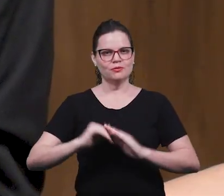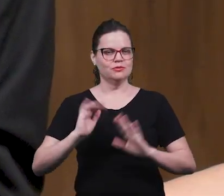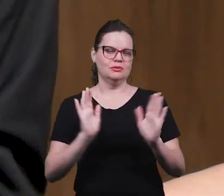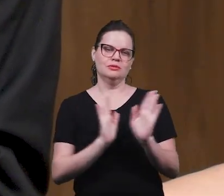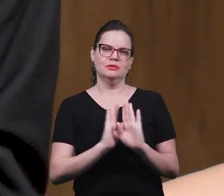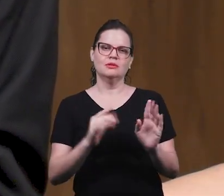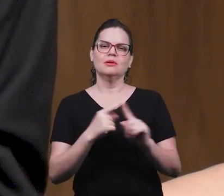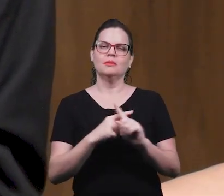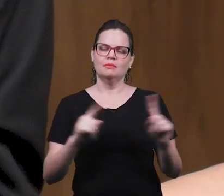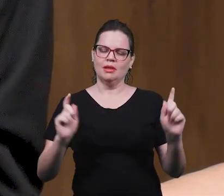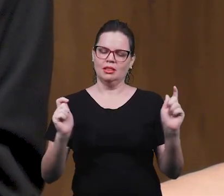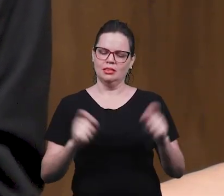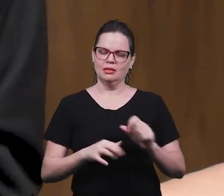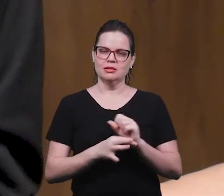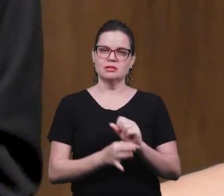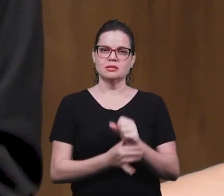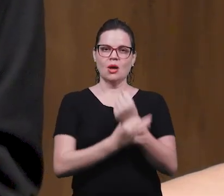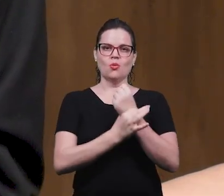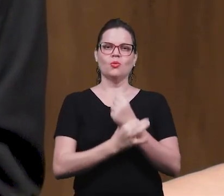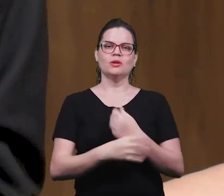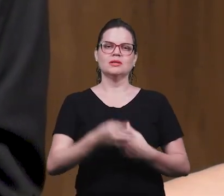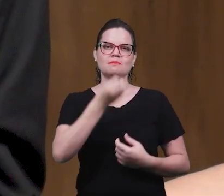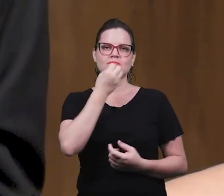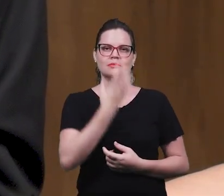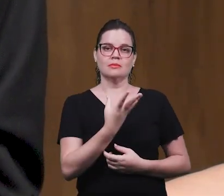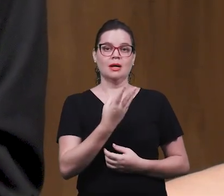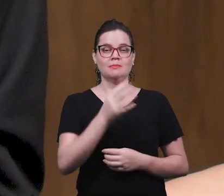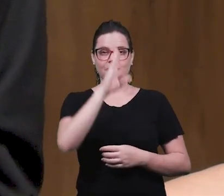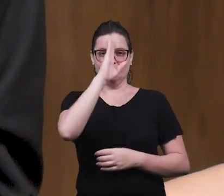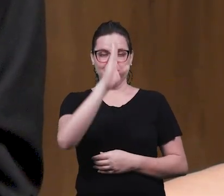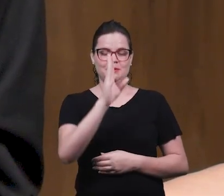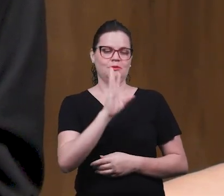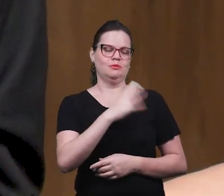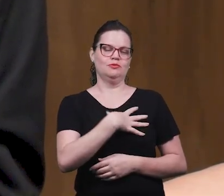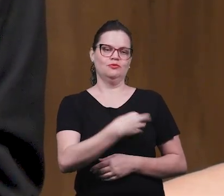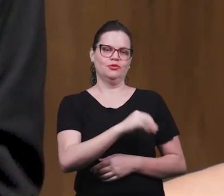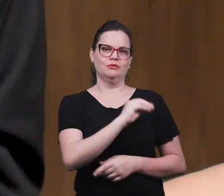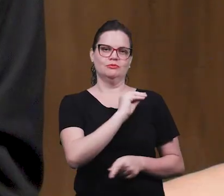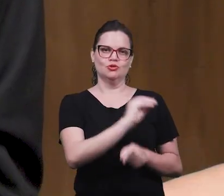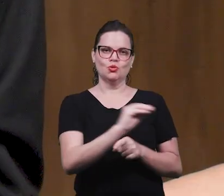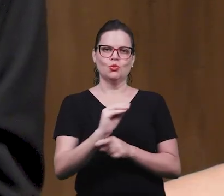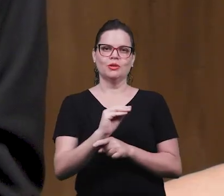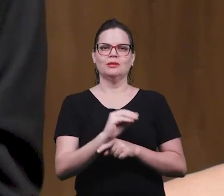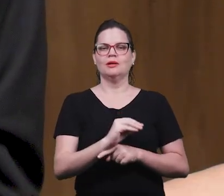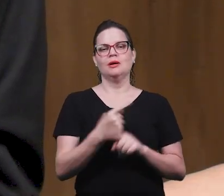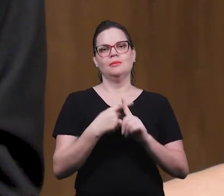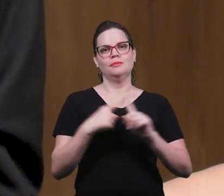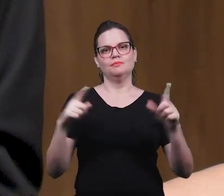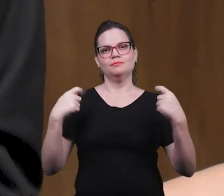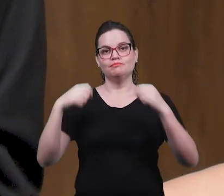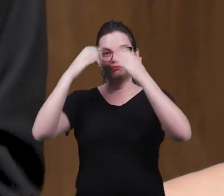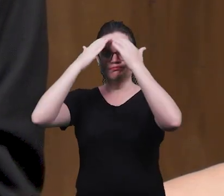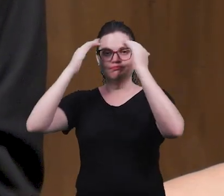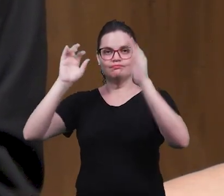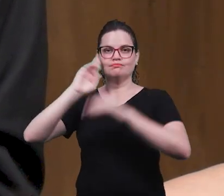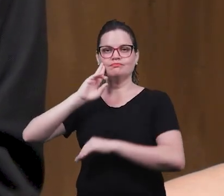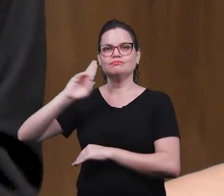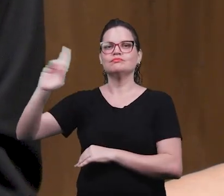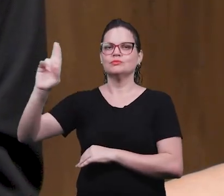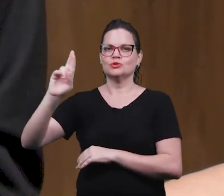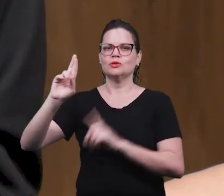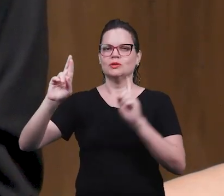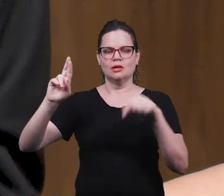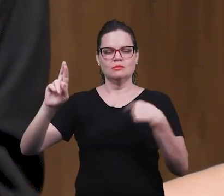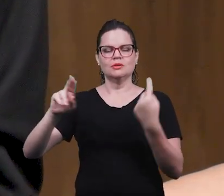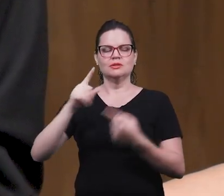seja o pai, seja a mãe, mas que vai dar segurança para os filhos, né? Fazendo dentro daquilo que é a direção do Senhor,